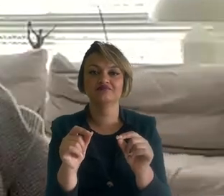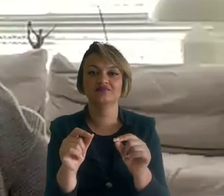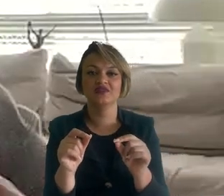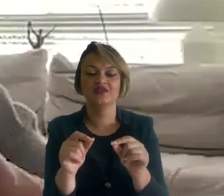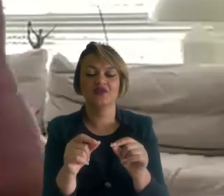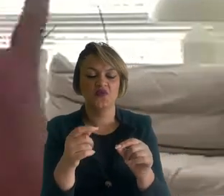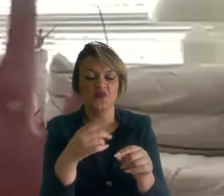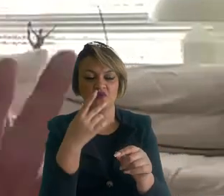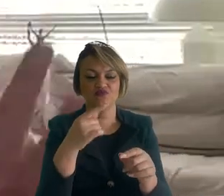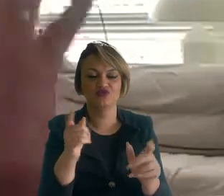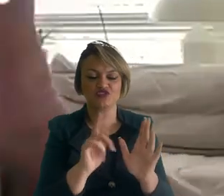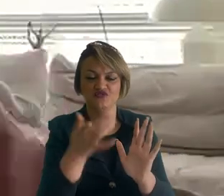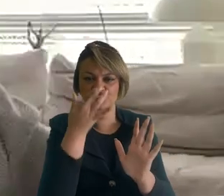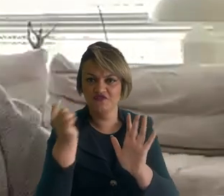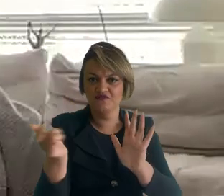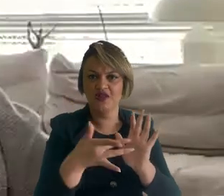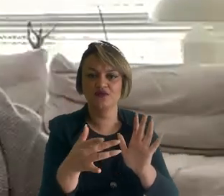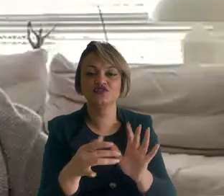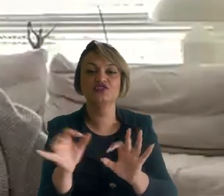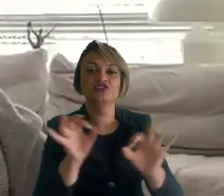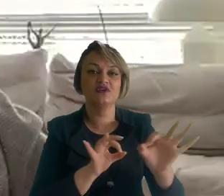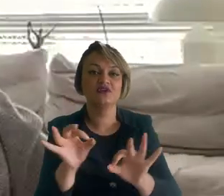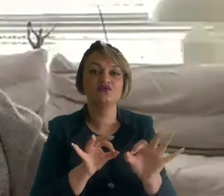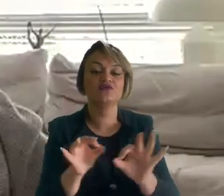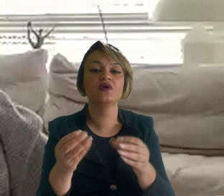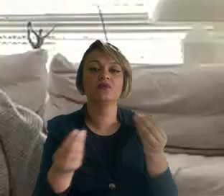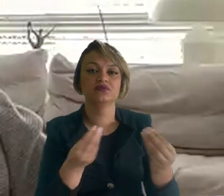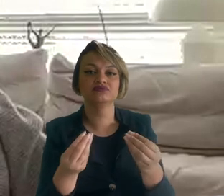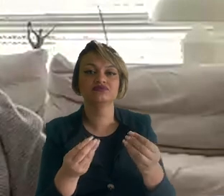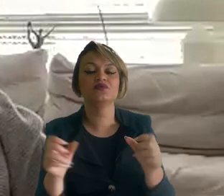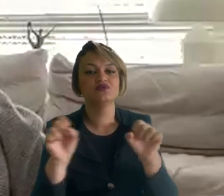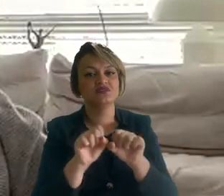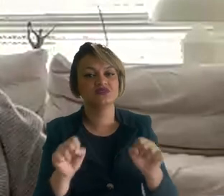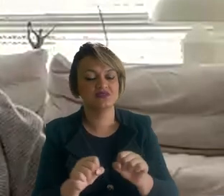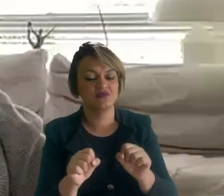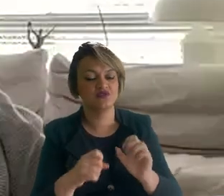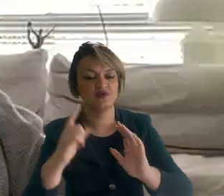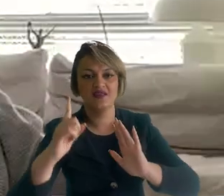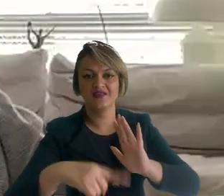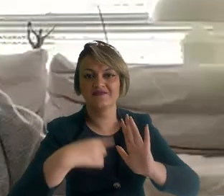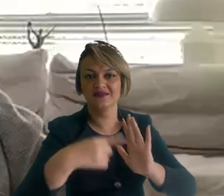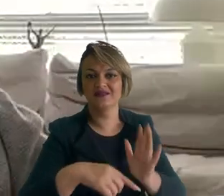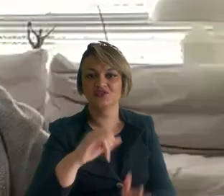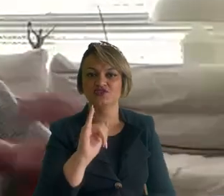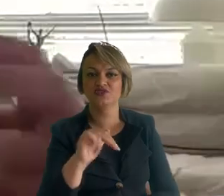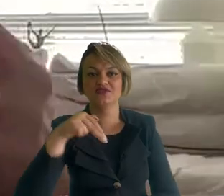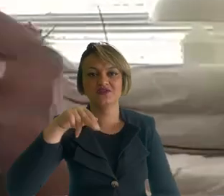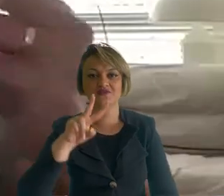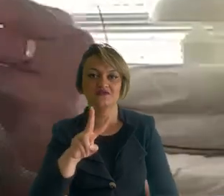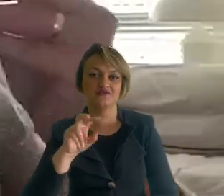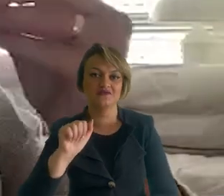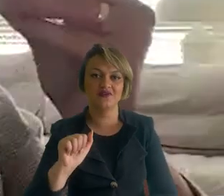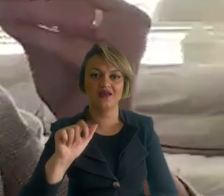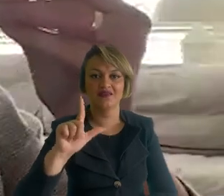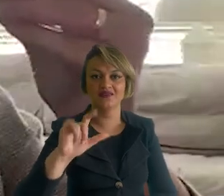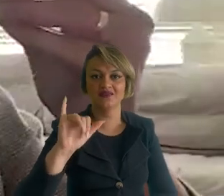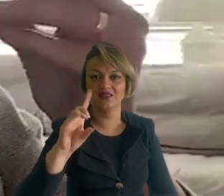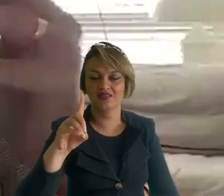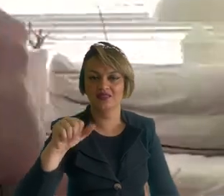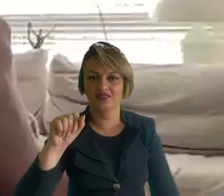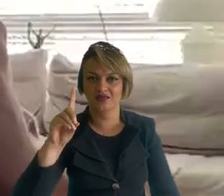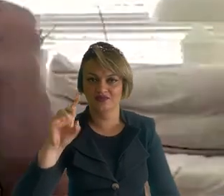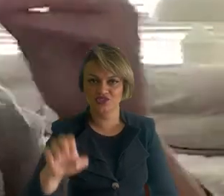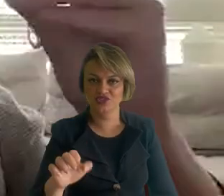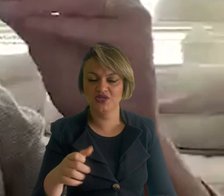lento nós vamos resolver isso pelo sistema da invalidade do negócio jurídico então quando nós cuidamos da